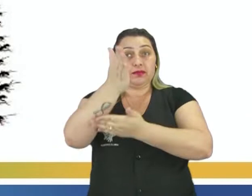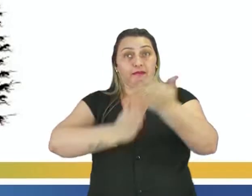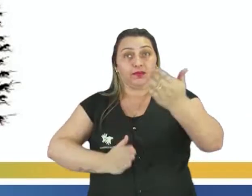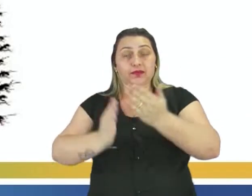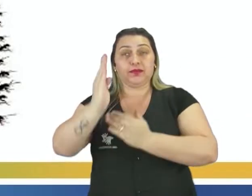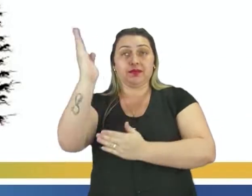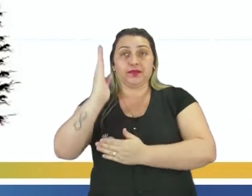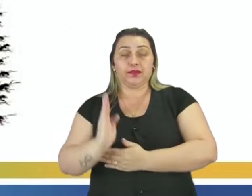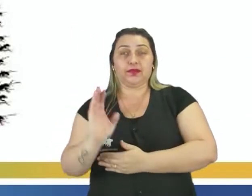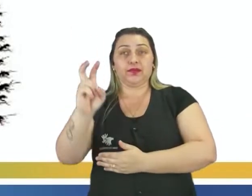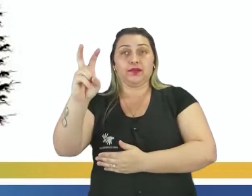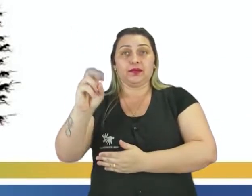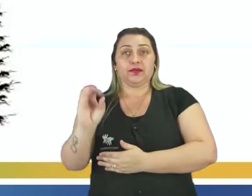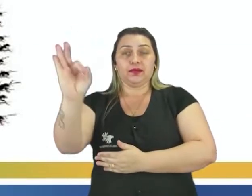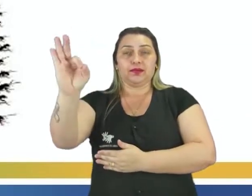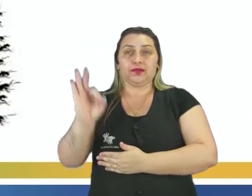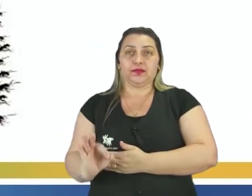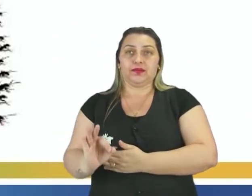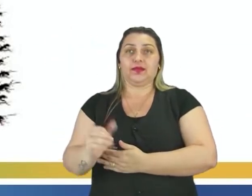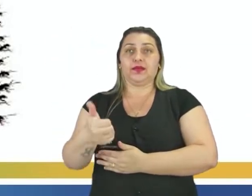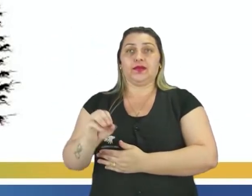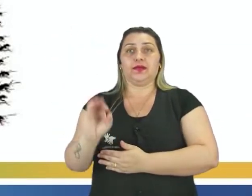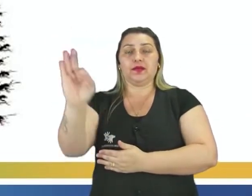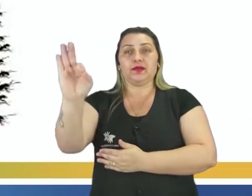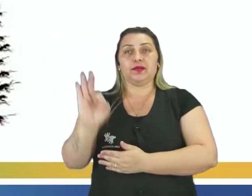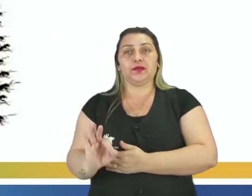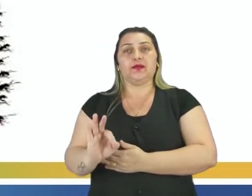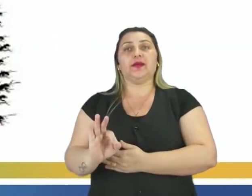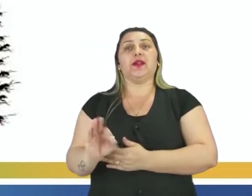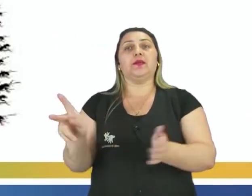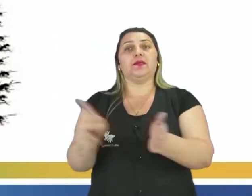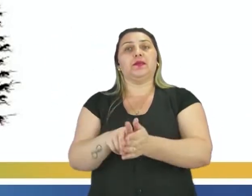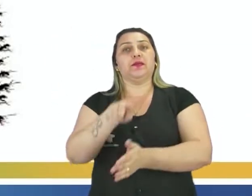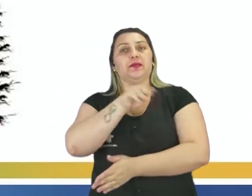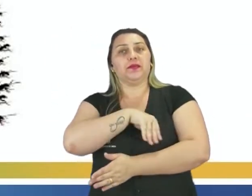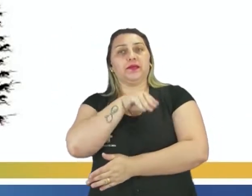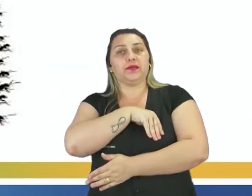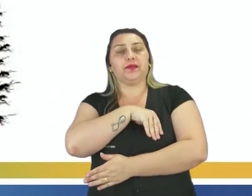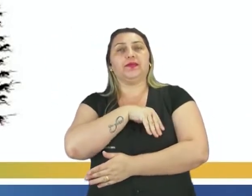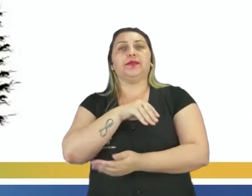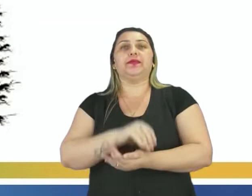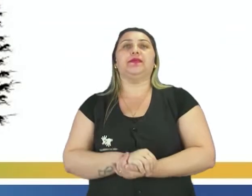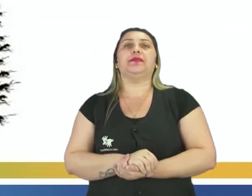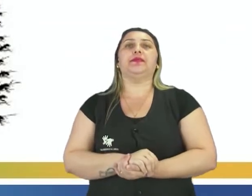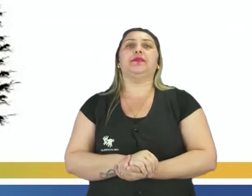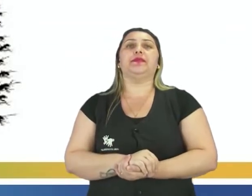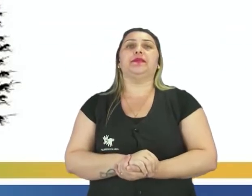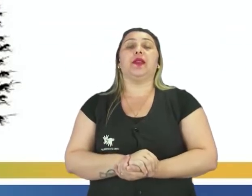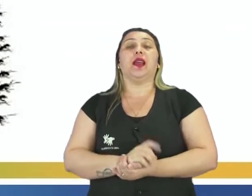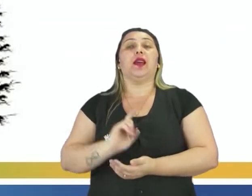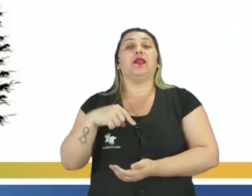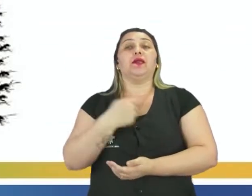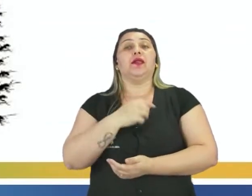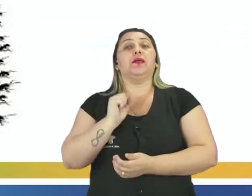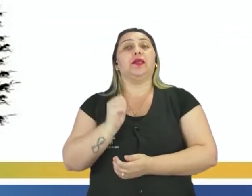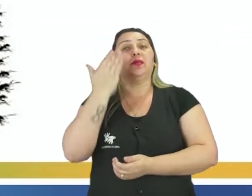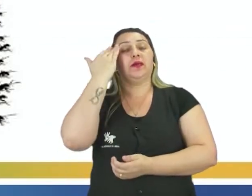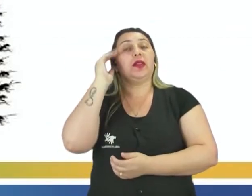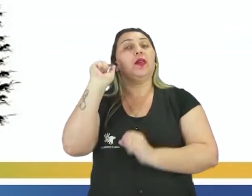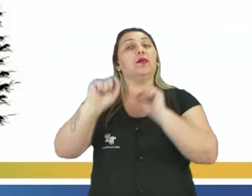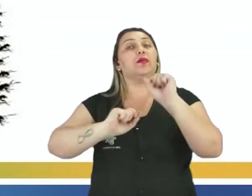brasileira, 50%, está com 10% dessa renda. Então, nós podemos concluir